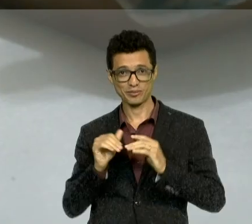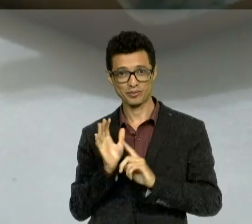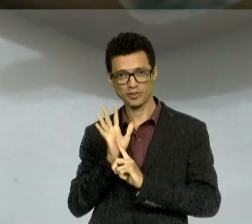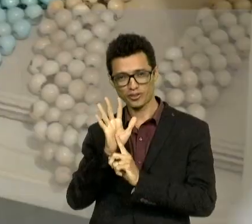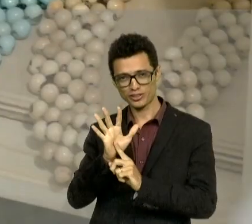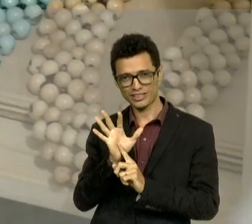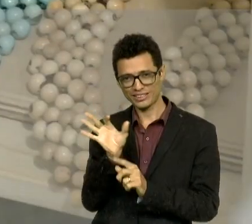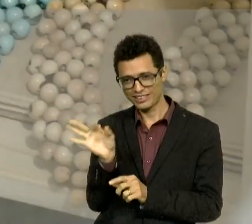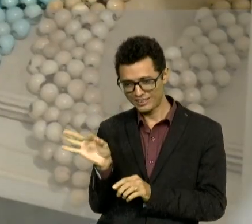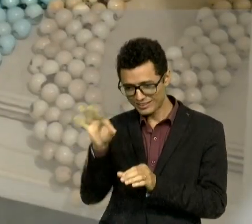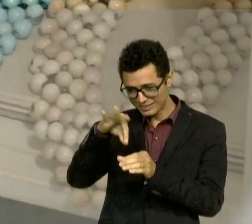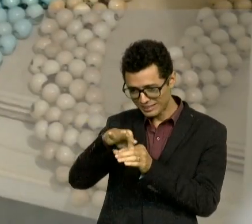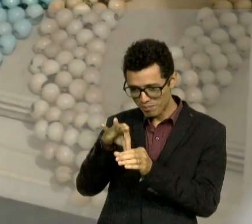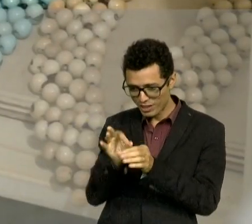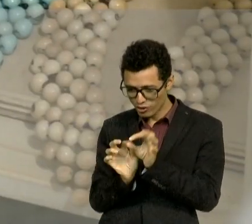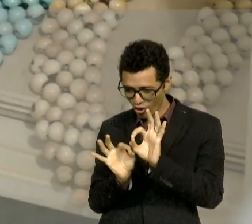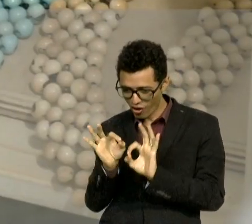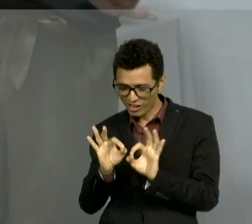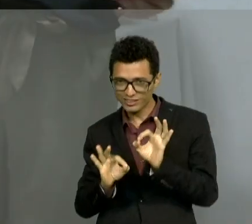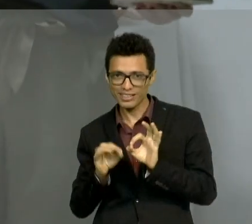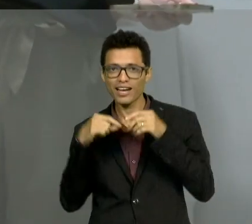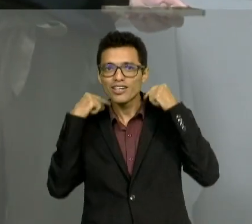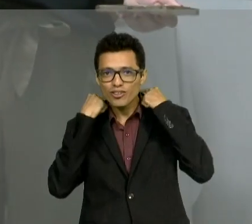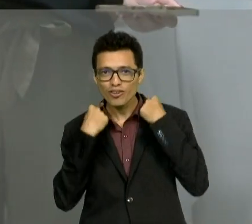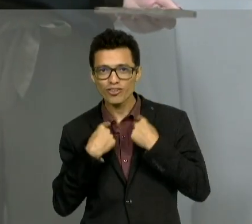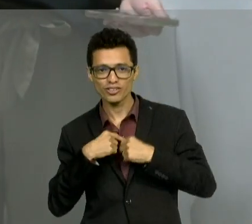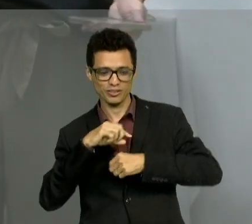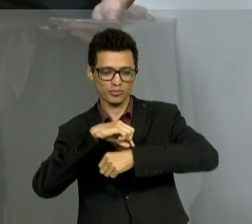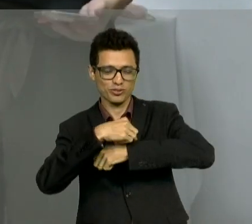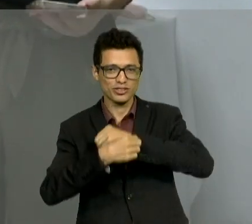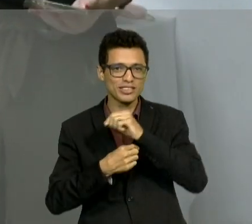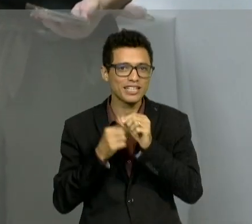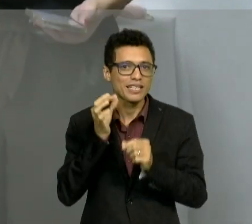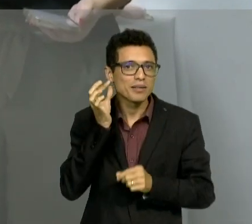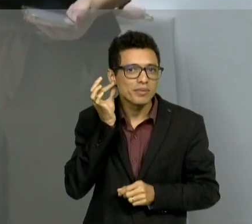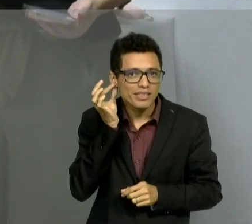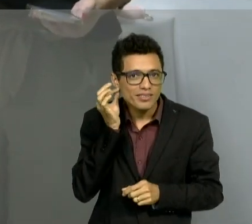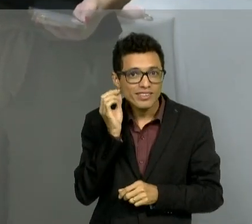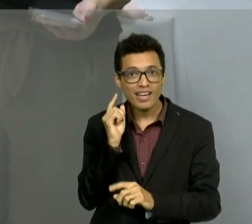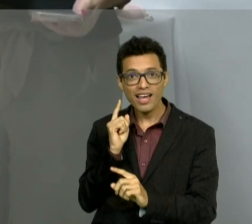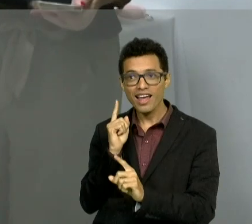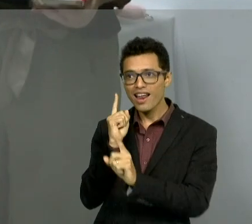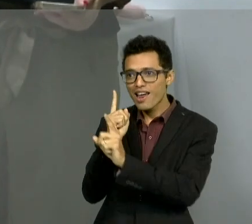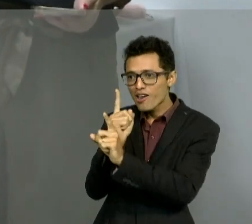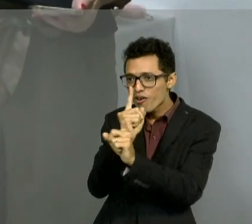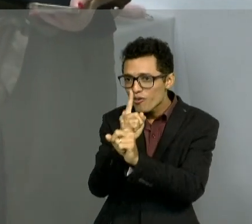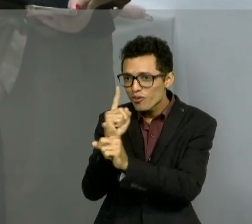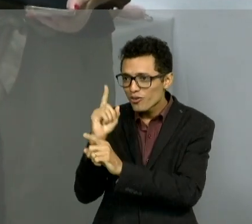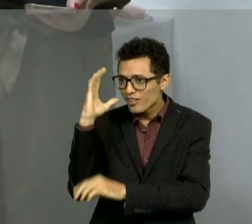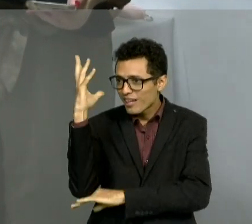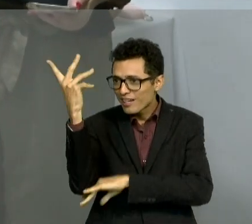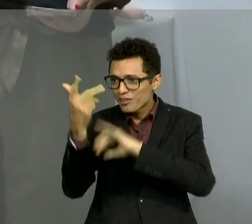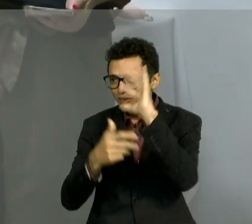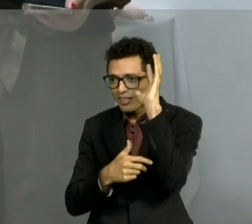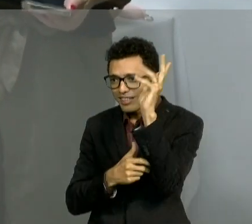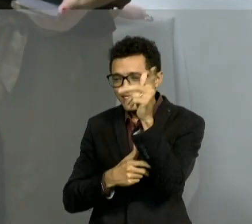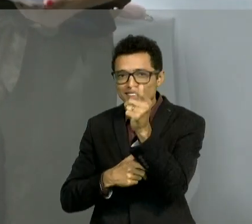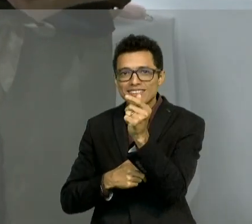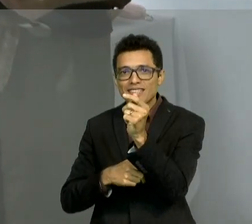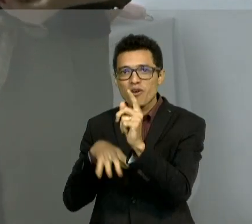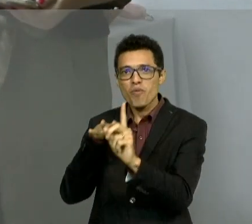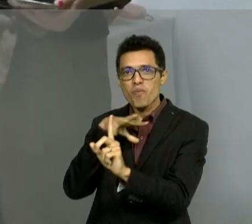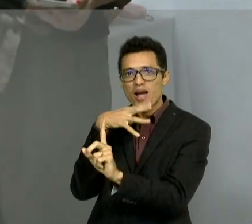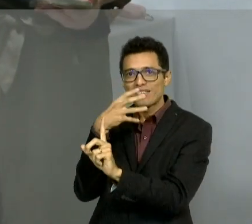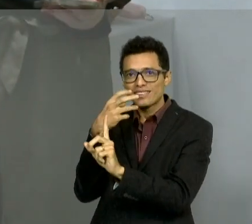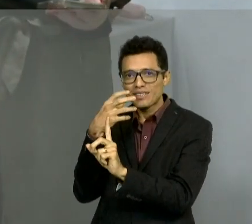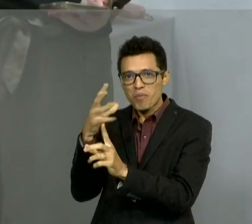da natureza em biojoias. Ela encontrou na natureza sua principal fonte de inspiração e matéria-prima